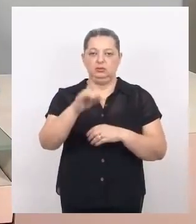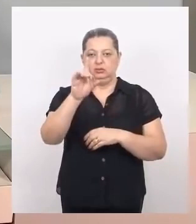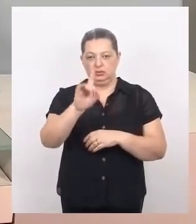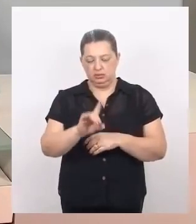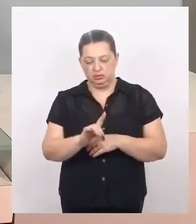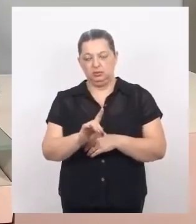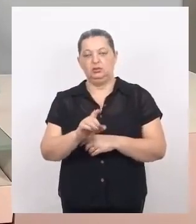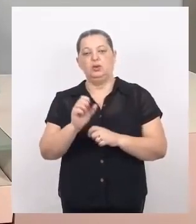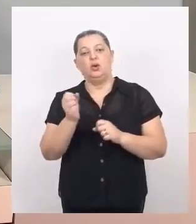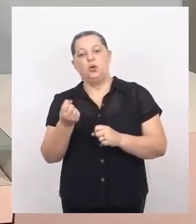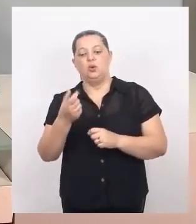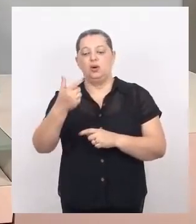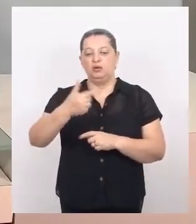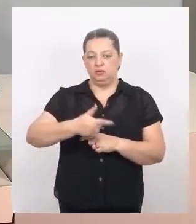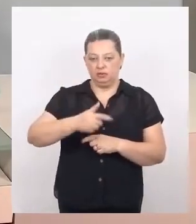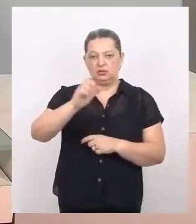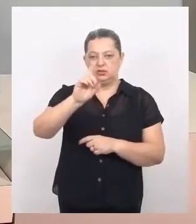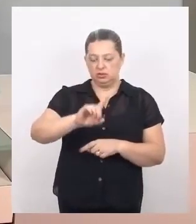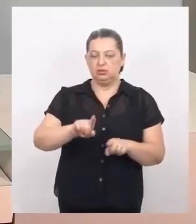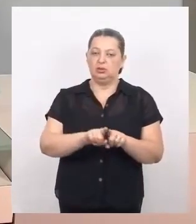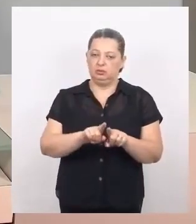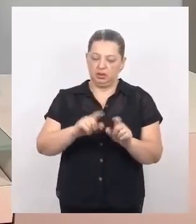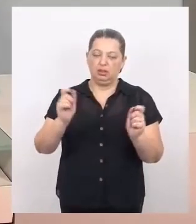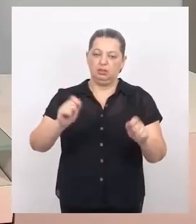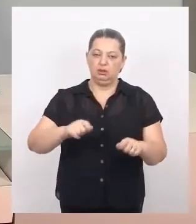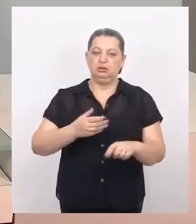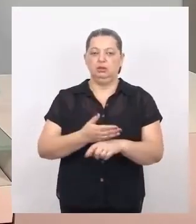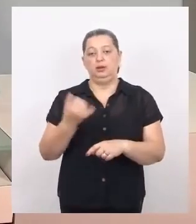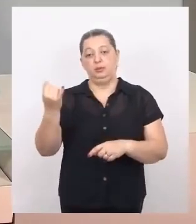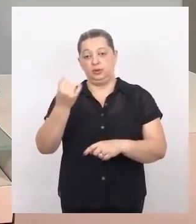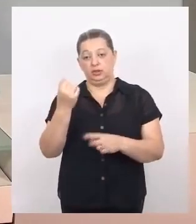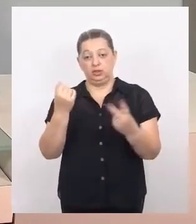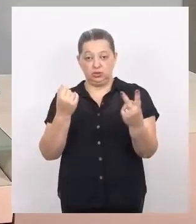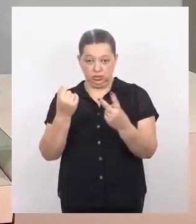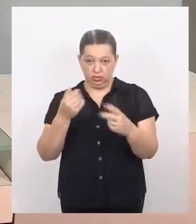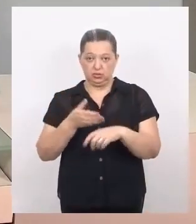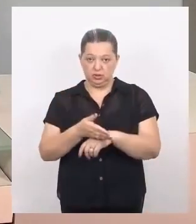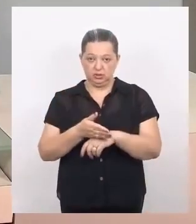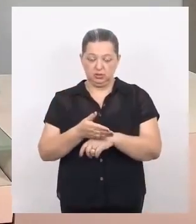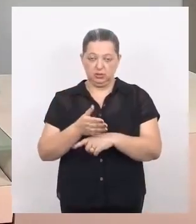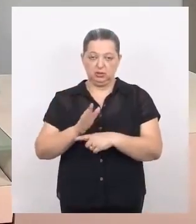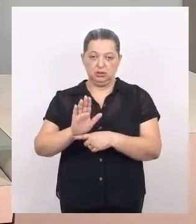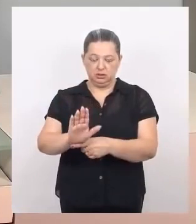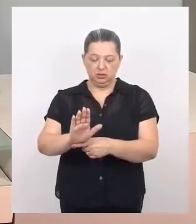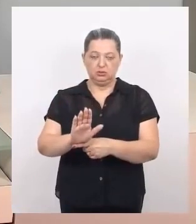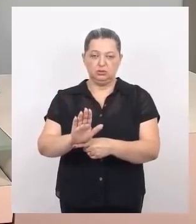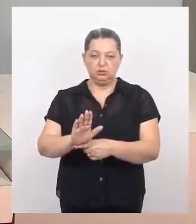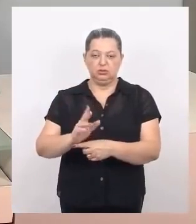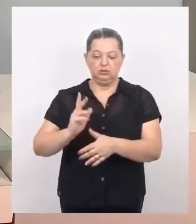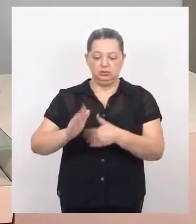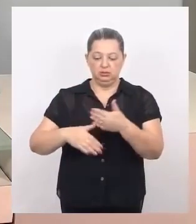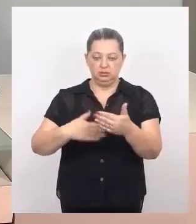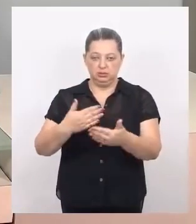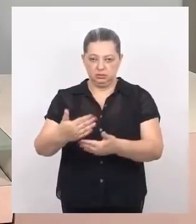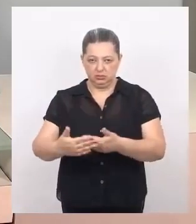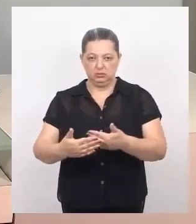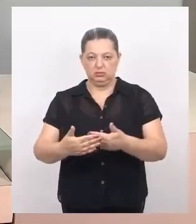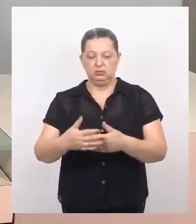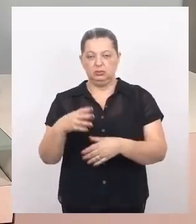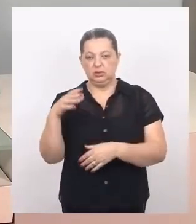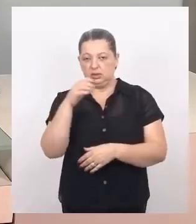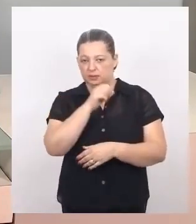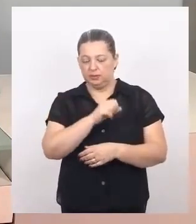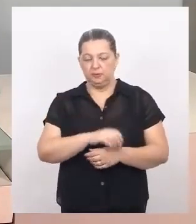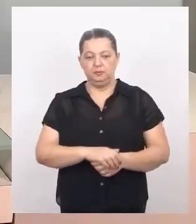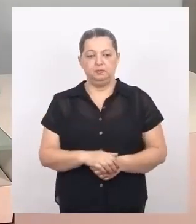acessar a sede, vice-versa. Importante que os dois participem, ajuda a tornar o processo um pouco mais célere.